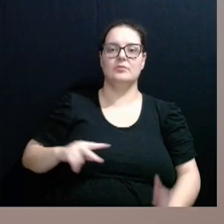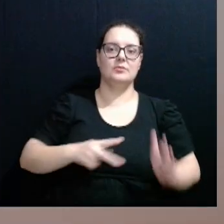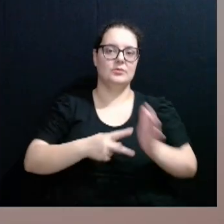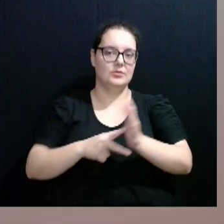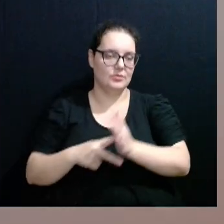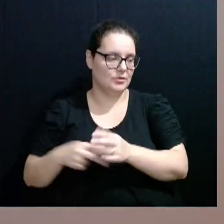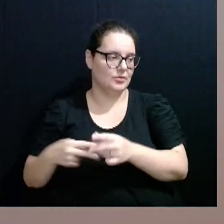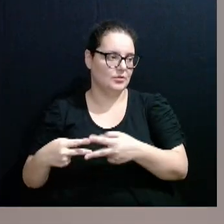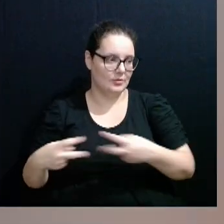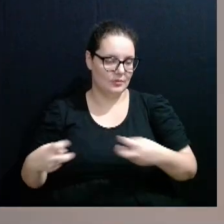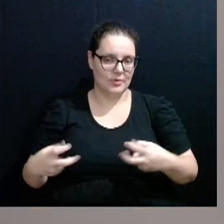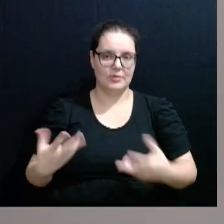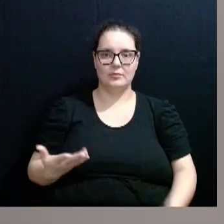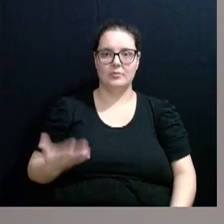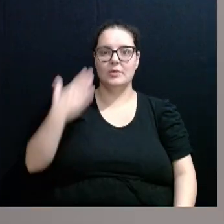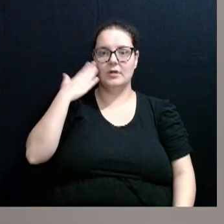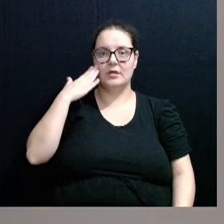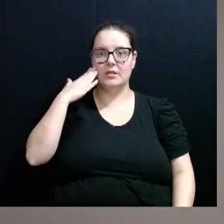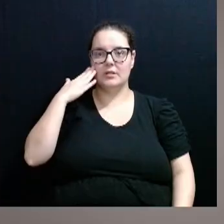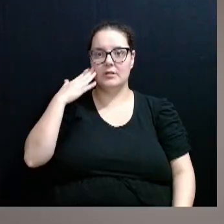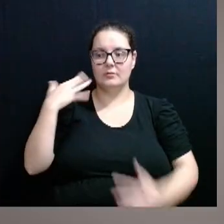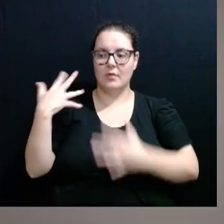ele atrai uma grande